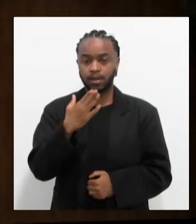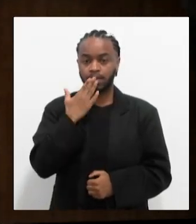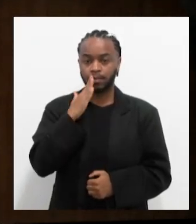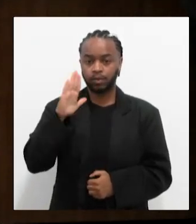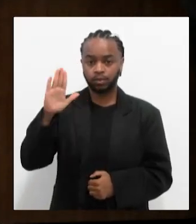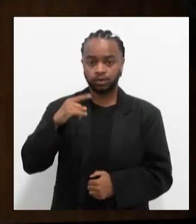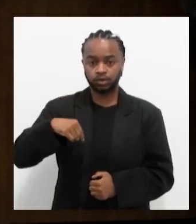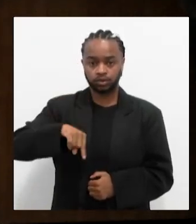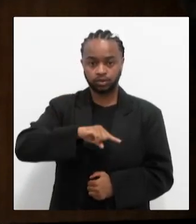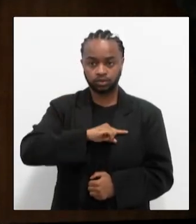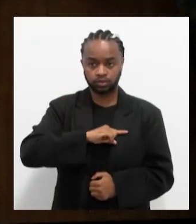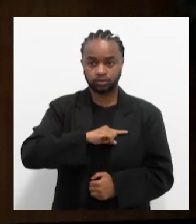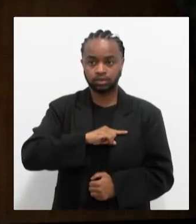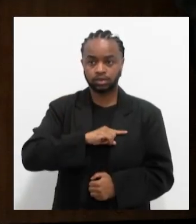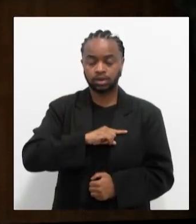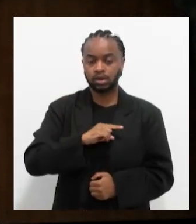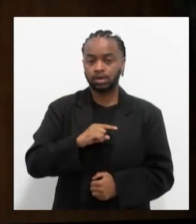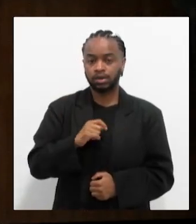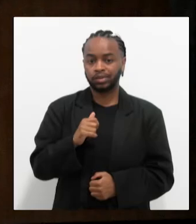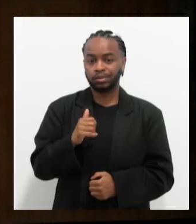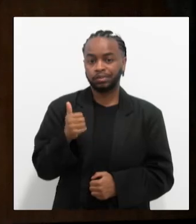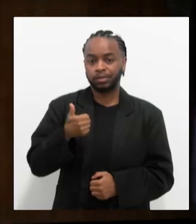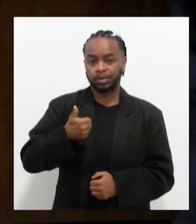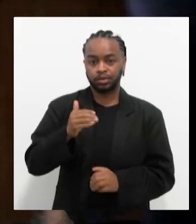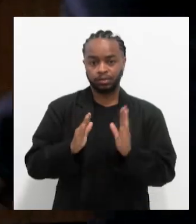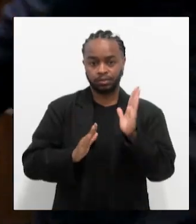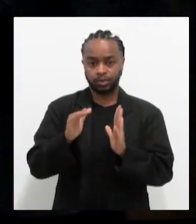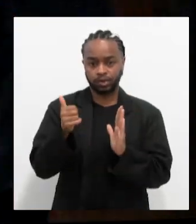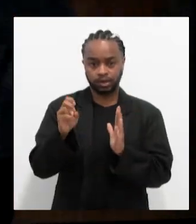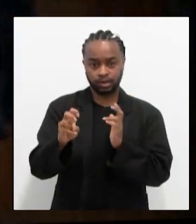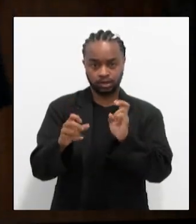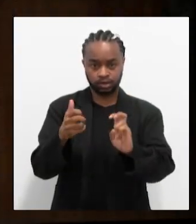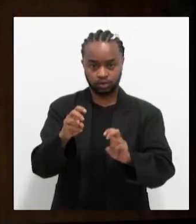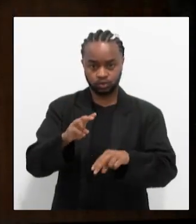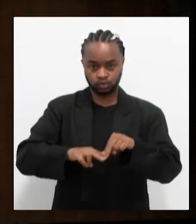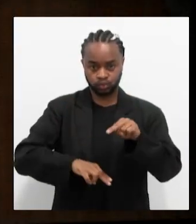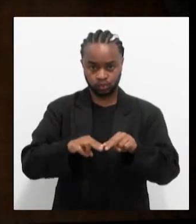nós que na primeira quinzena de junho,